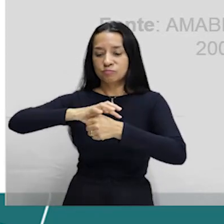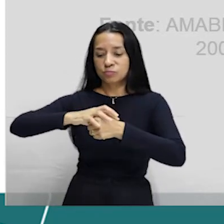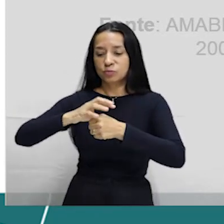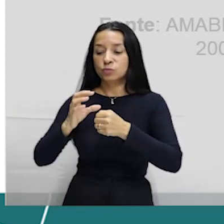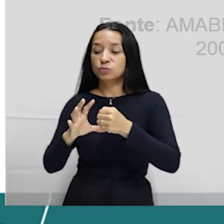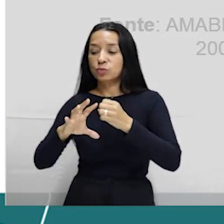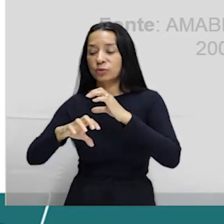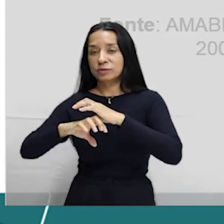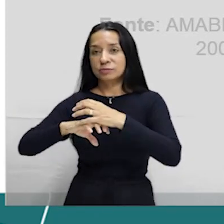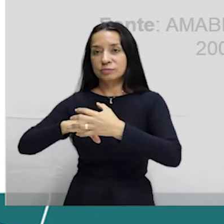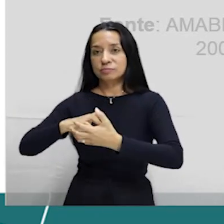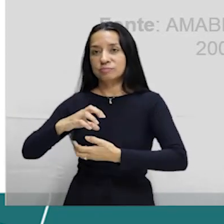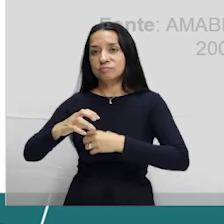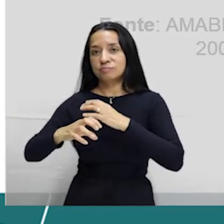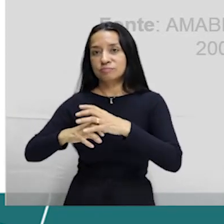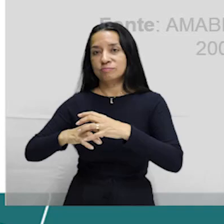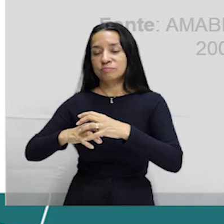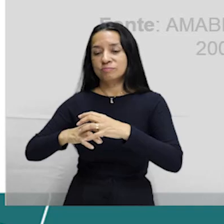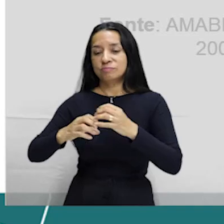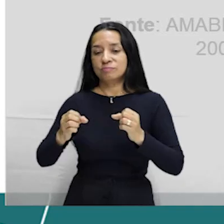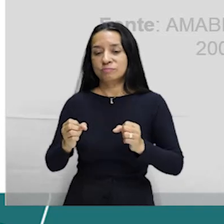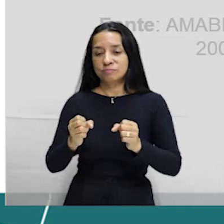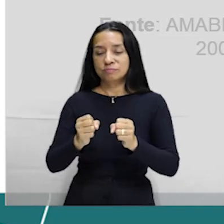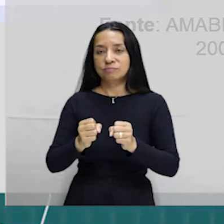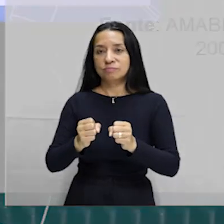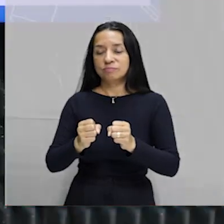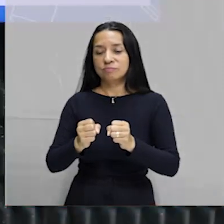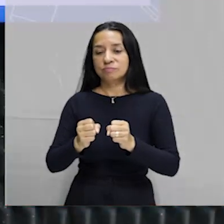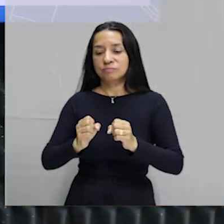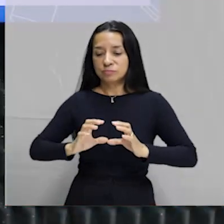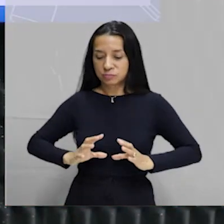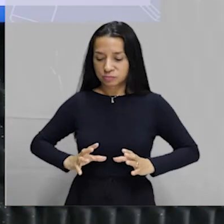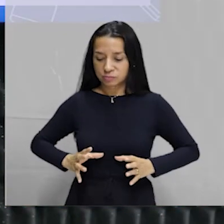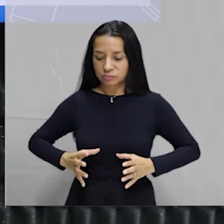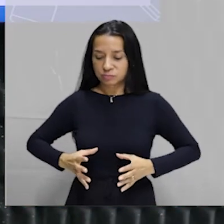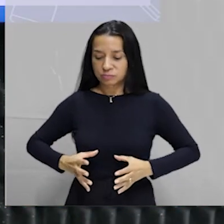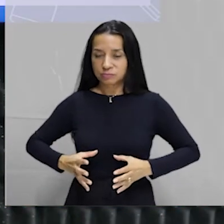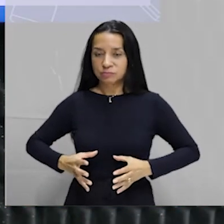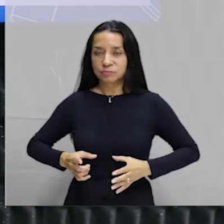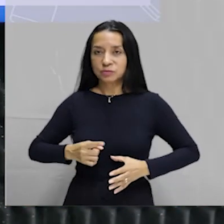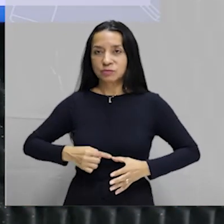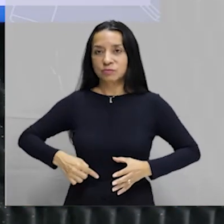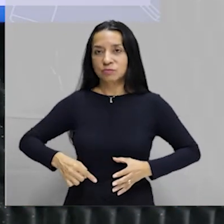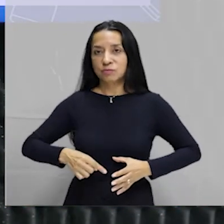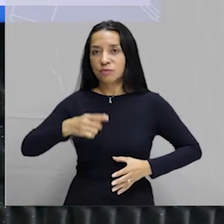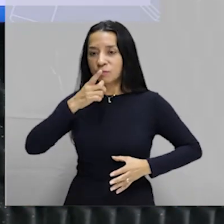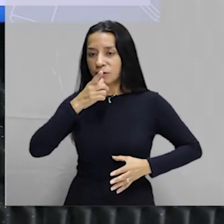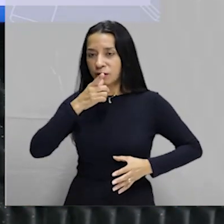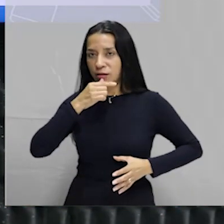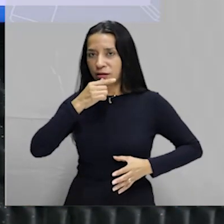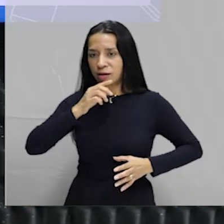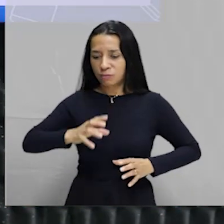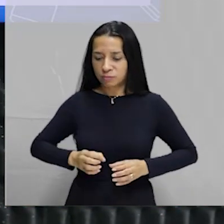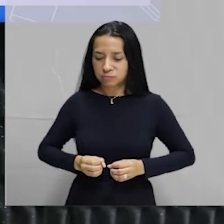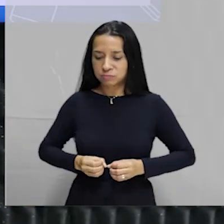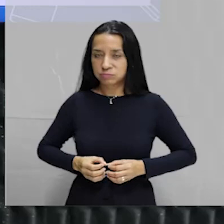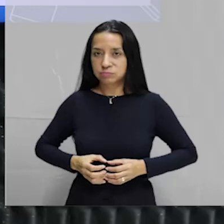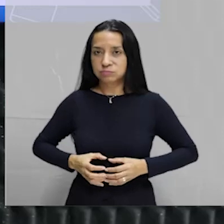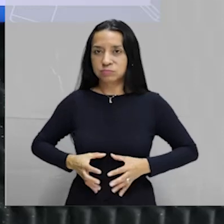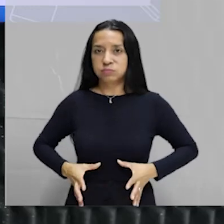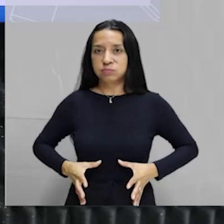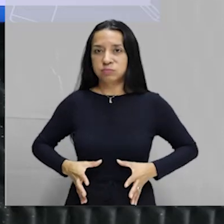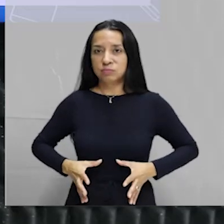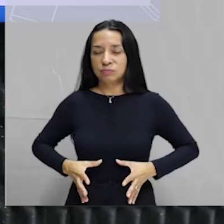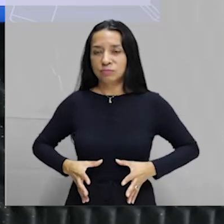ele vai cobrir os dois, ó. É aquela bolsinha, aquela membrana que forma aquela bolsa que estoura quando a mulher vai ter o